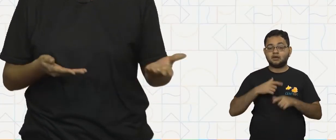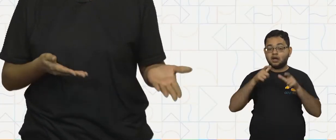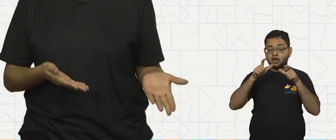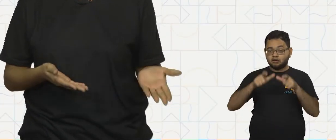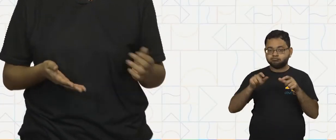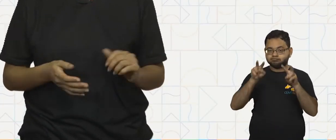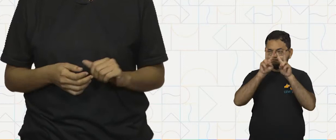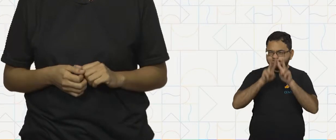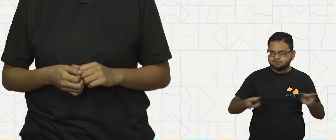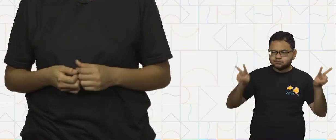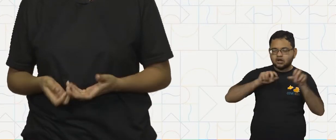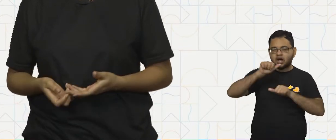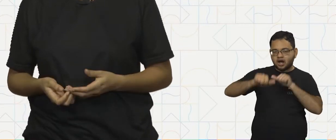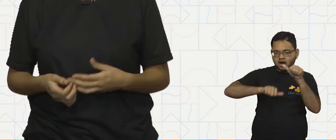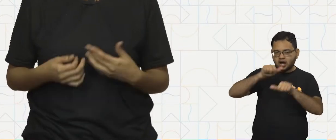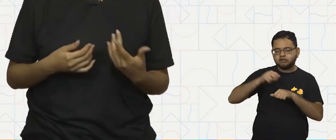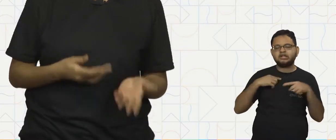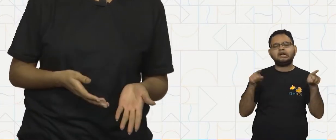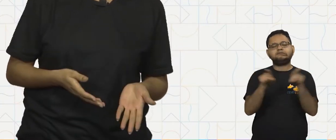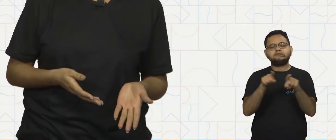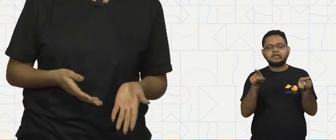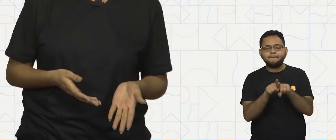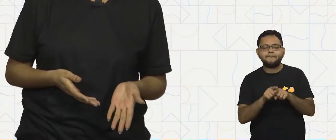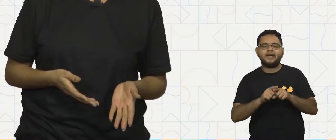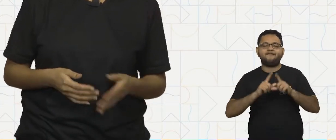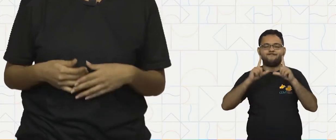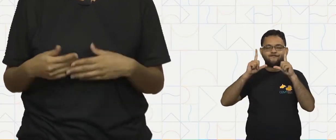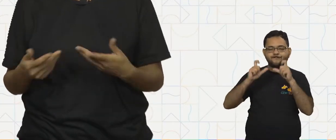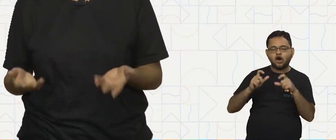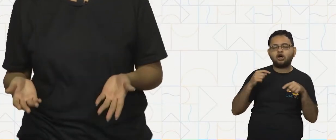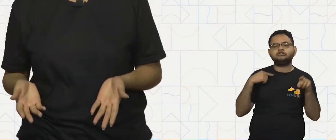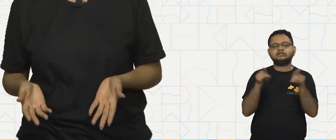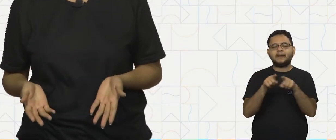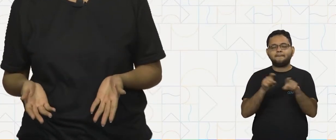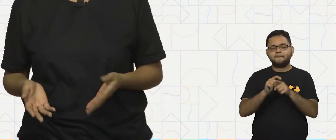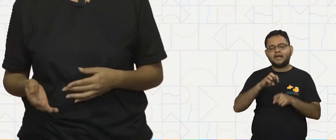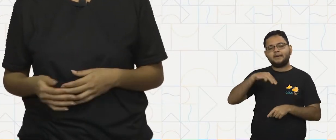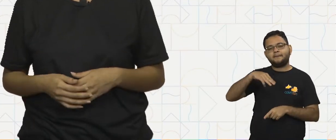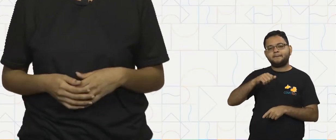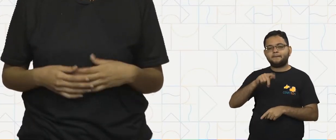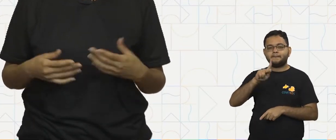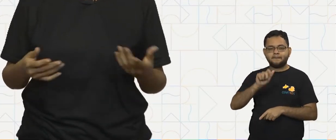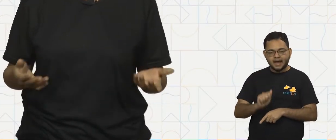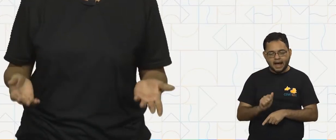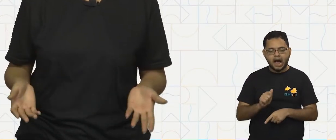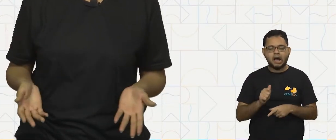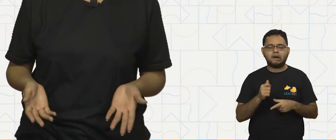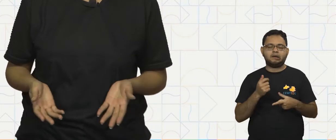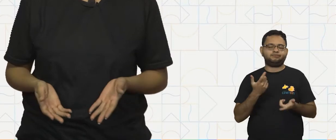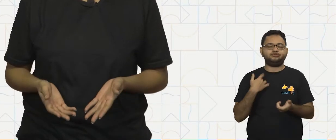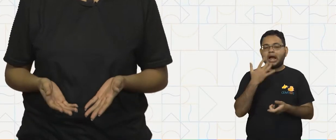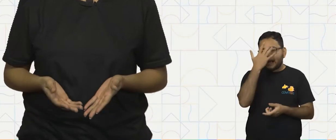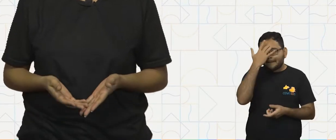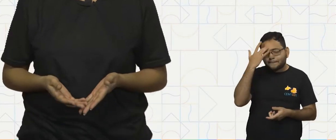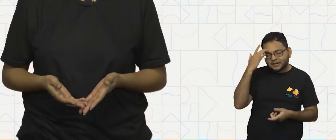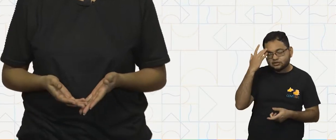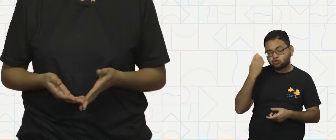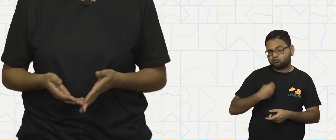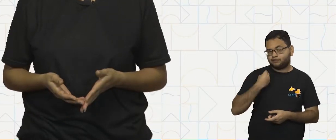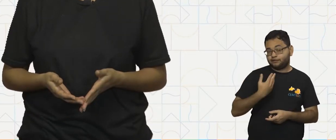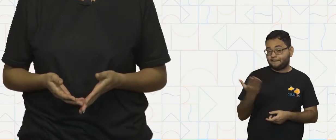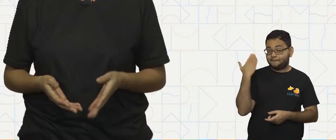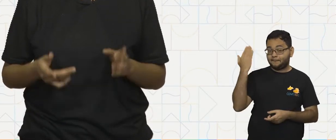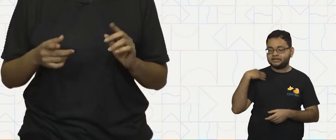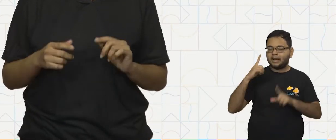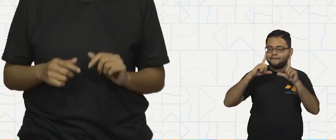paisagens e junto com mapas antigos, fotos aéreas, fotos de satélite, fotos tiradas por pessoas que viveram